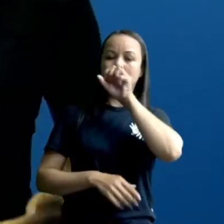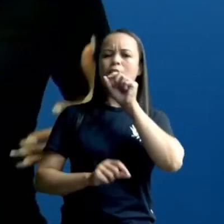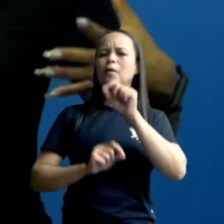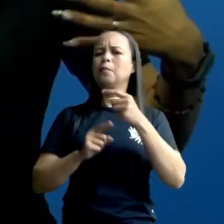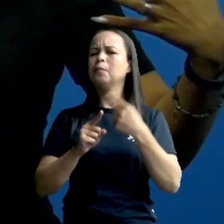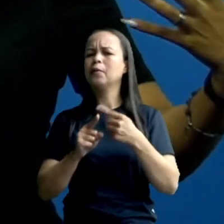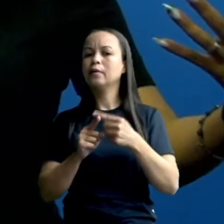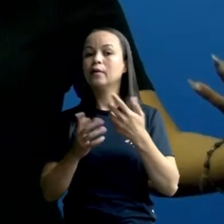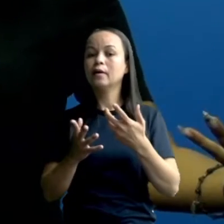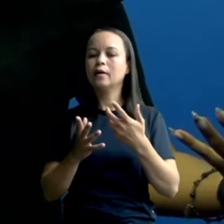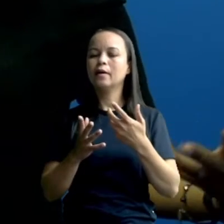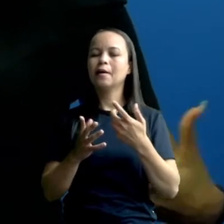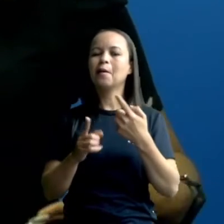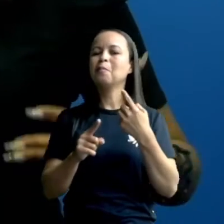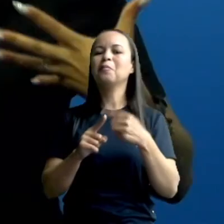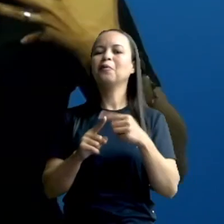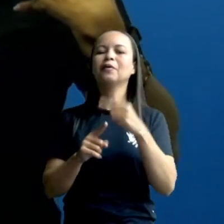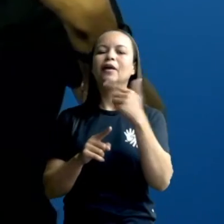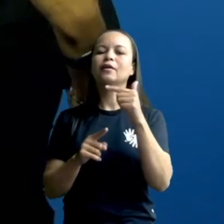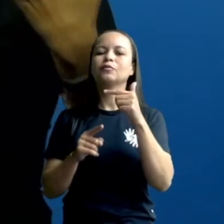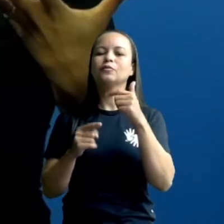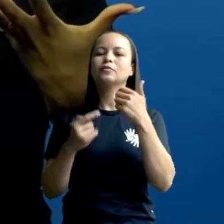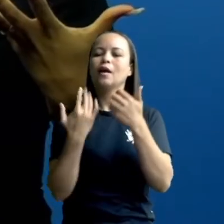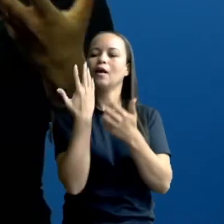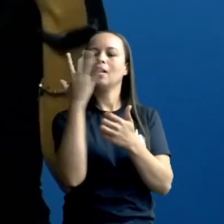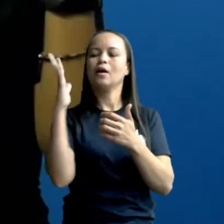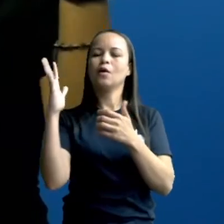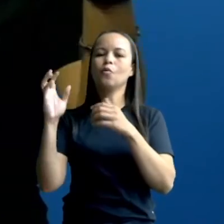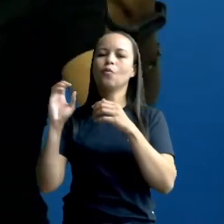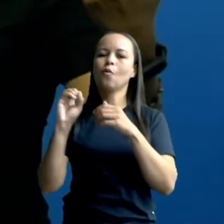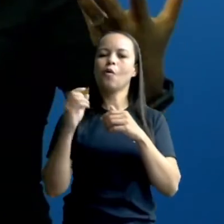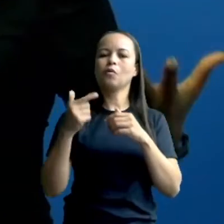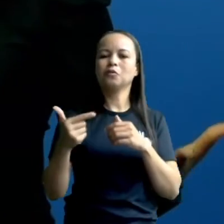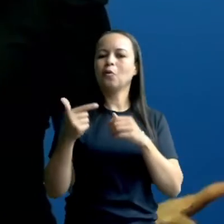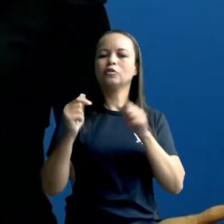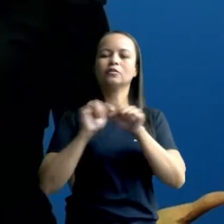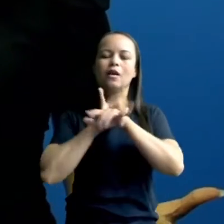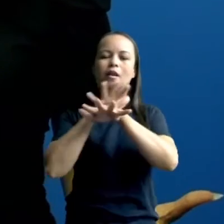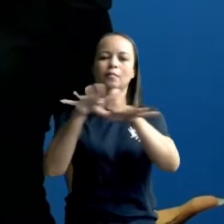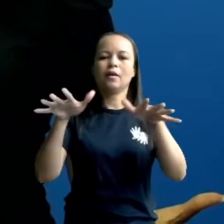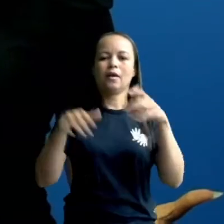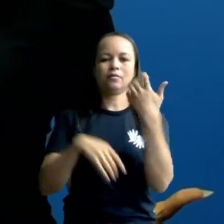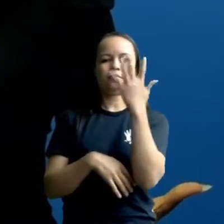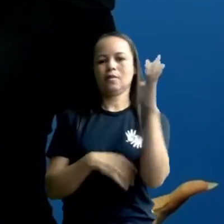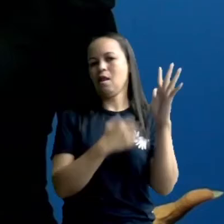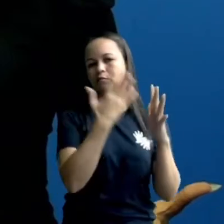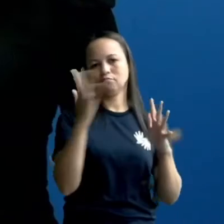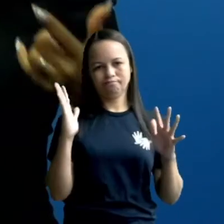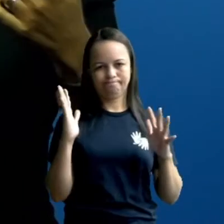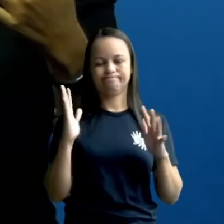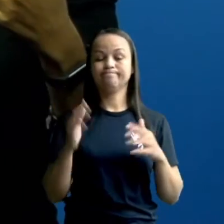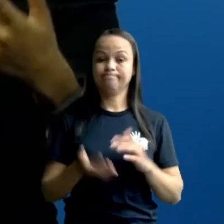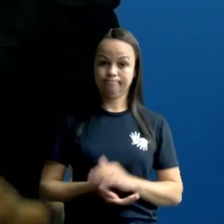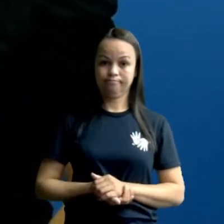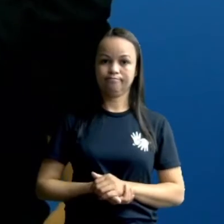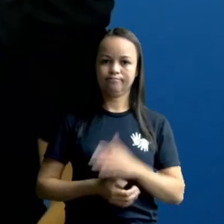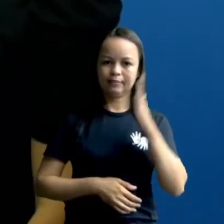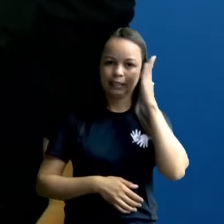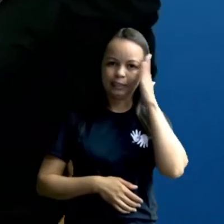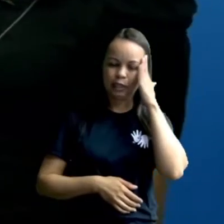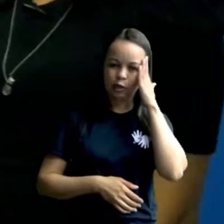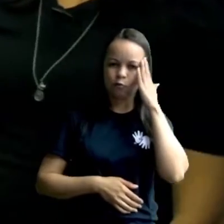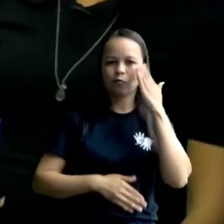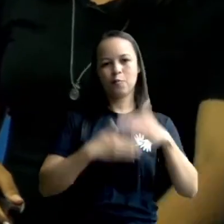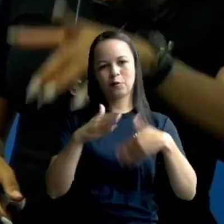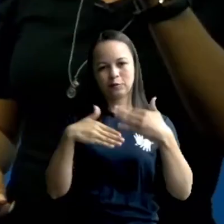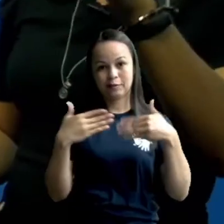quê? Porque não se há essa plenitude do oxigênio que é liberado pelas plantas. Entendeu? Como